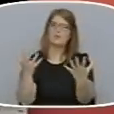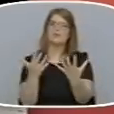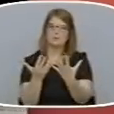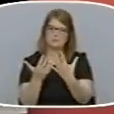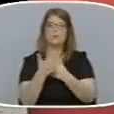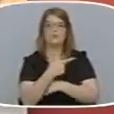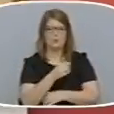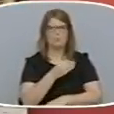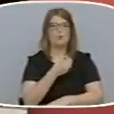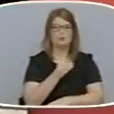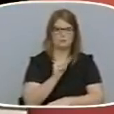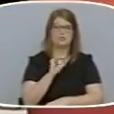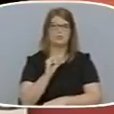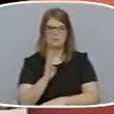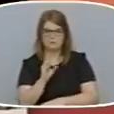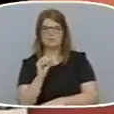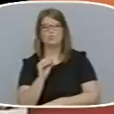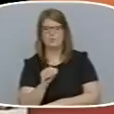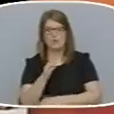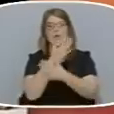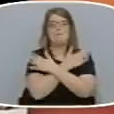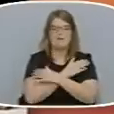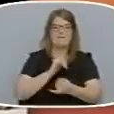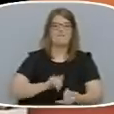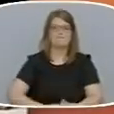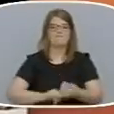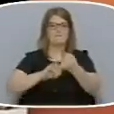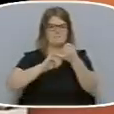Topo Gigio, és um grande amigalhaço.